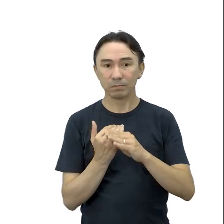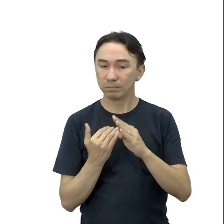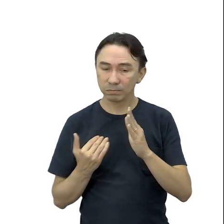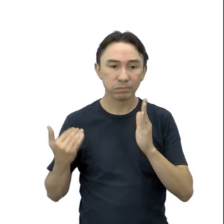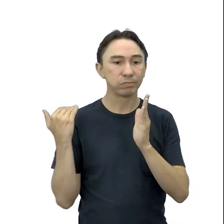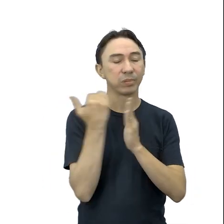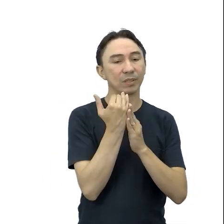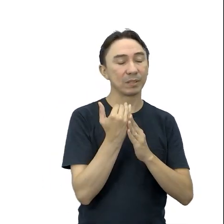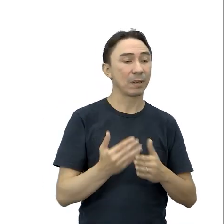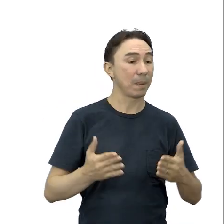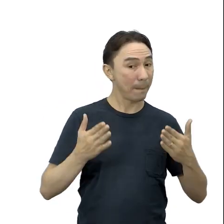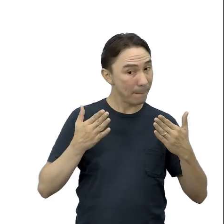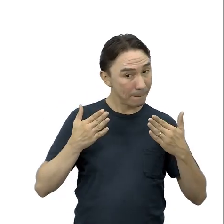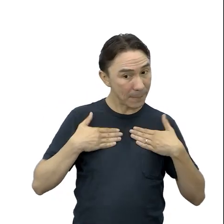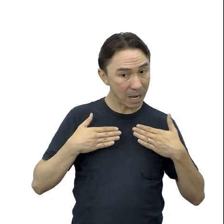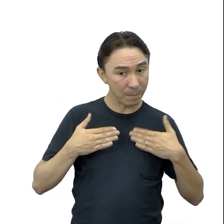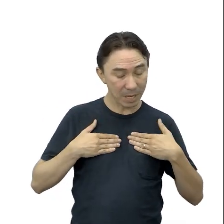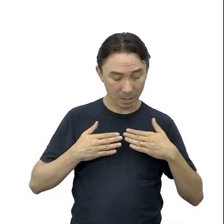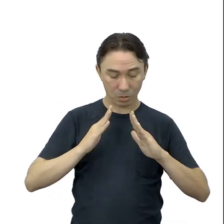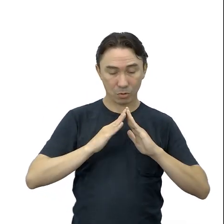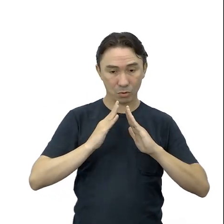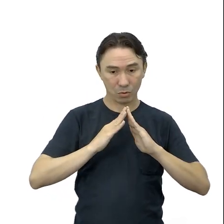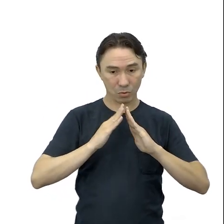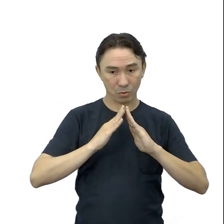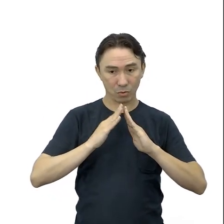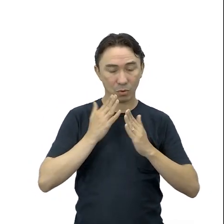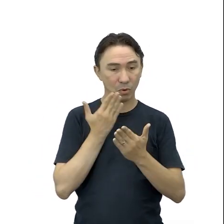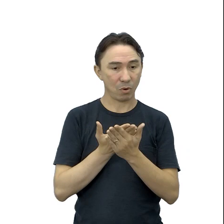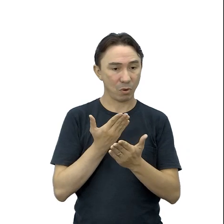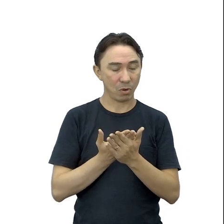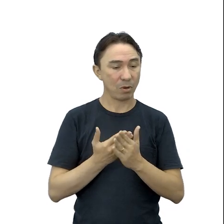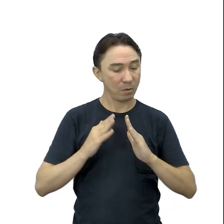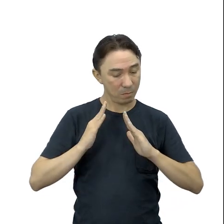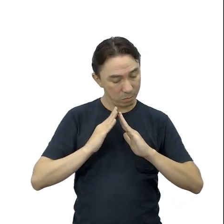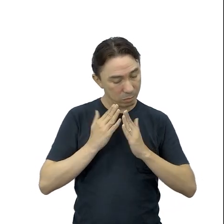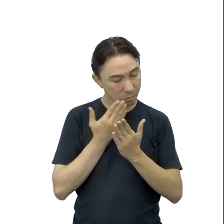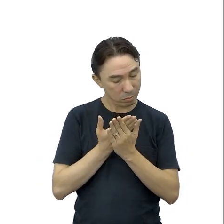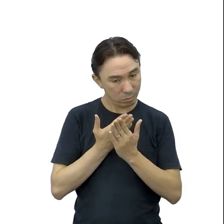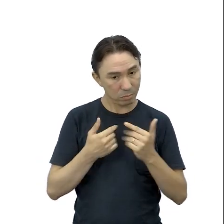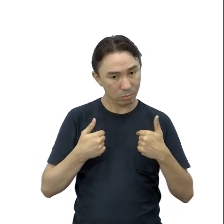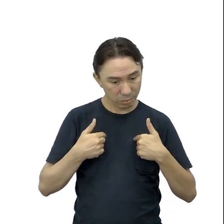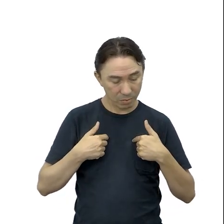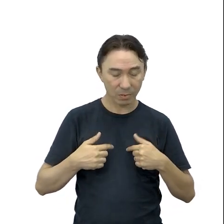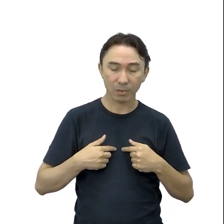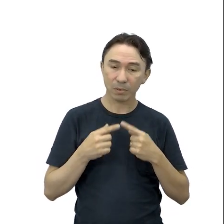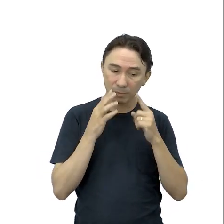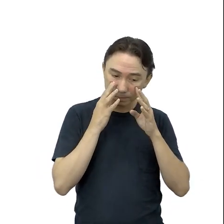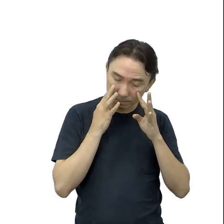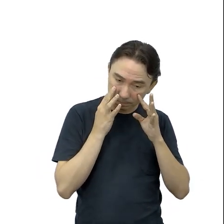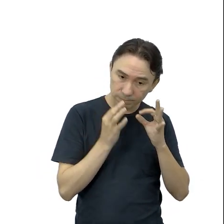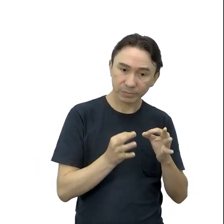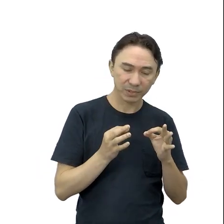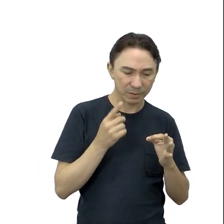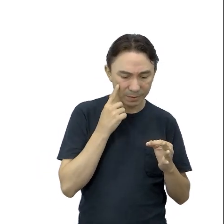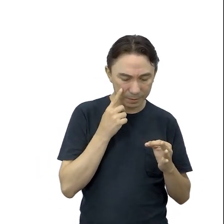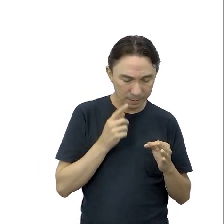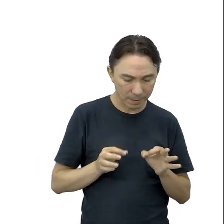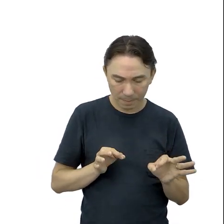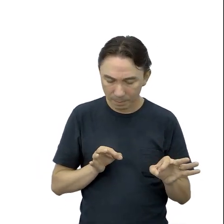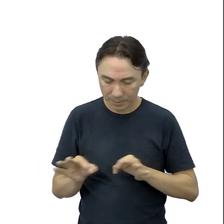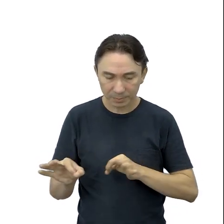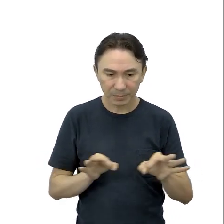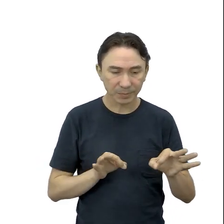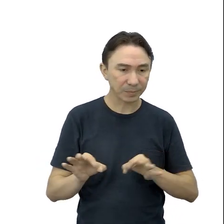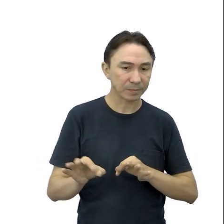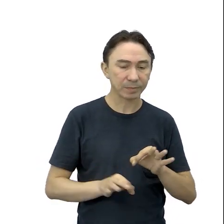coloco isso da minha escola, né, é bacana que eu posso ver e aí tomar os direcionamentos necessários,